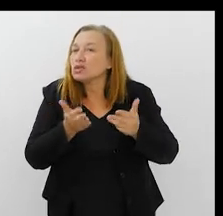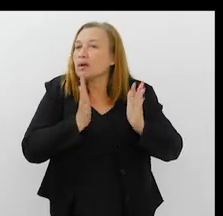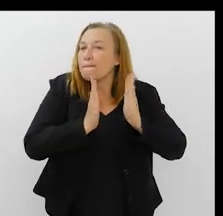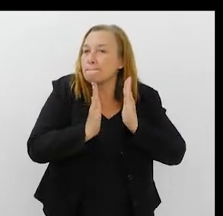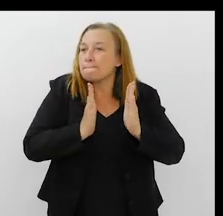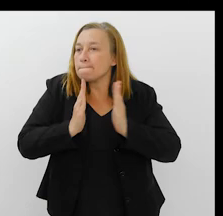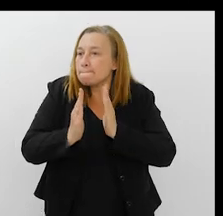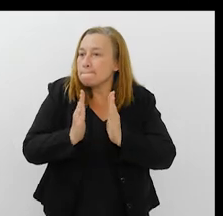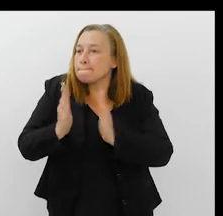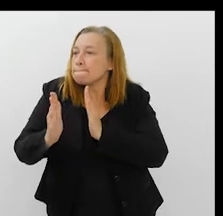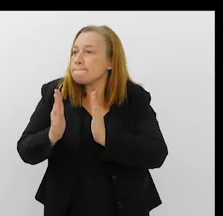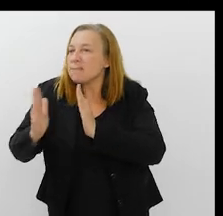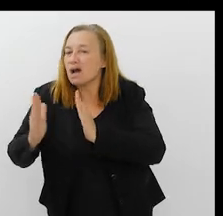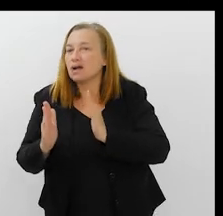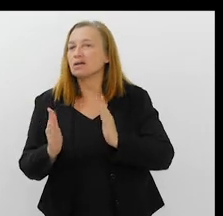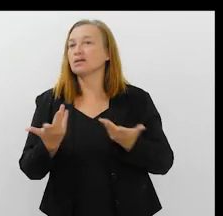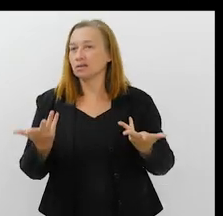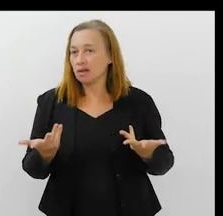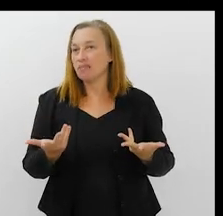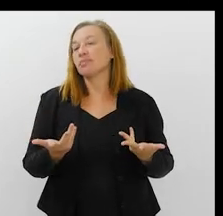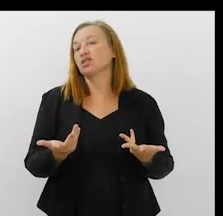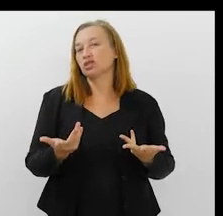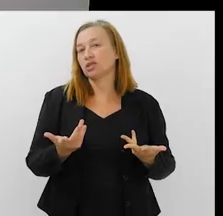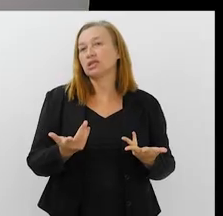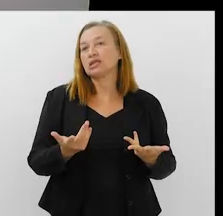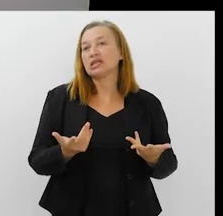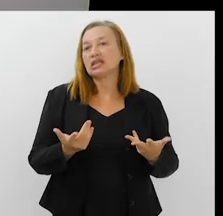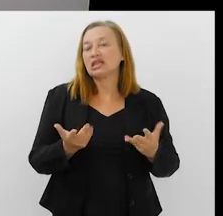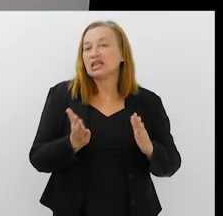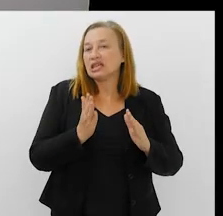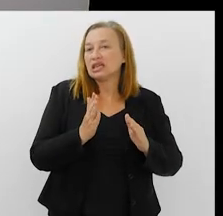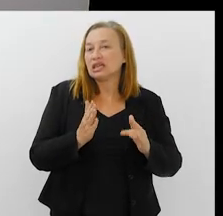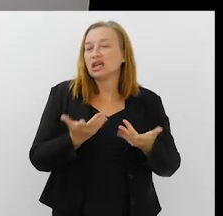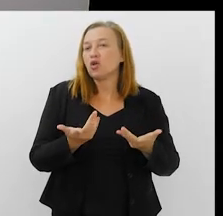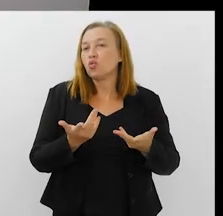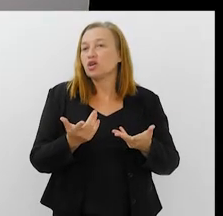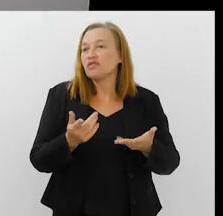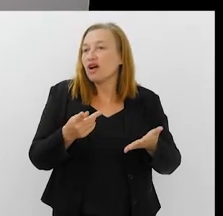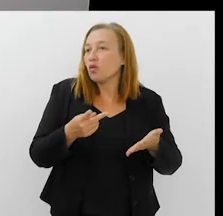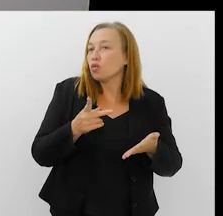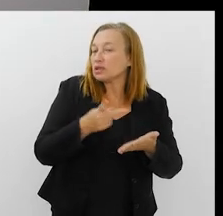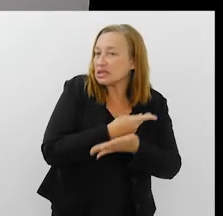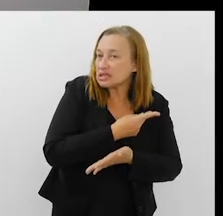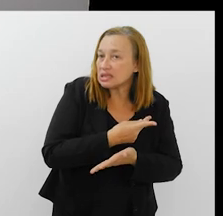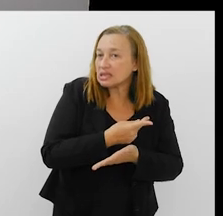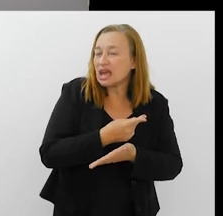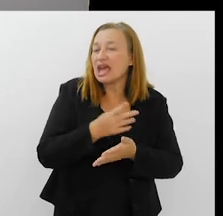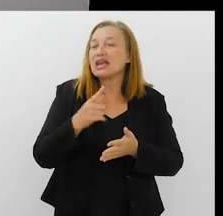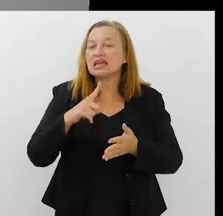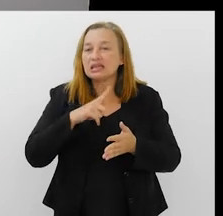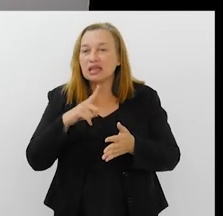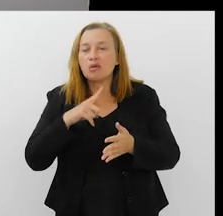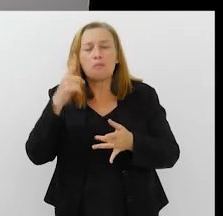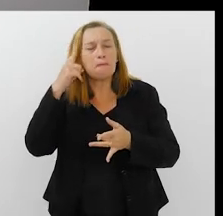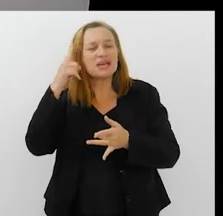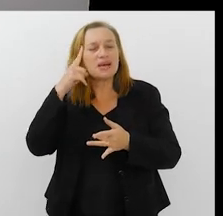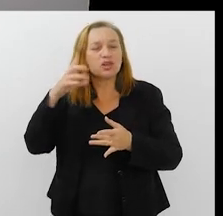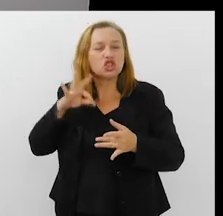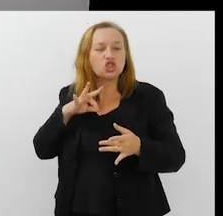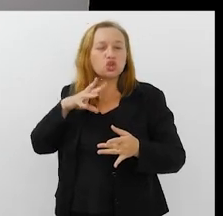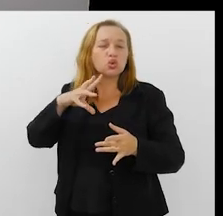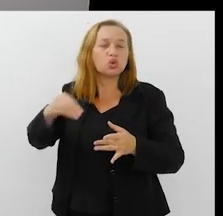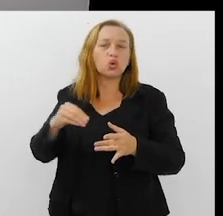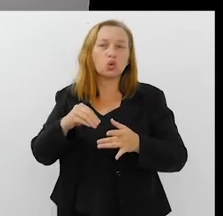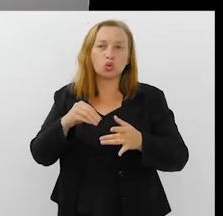as coisas colocadas na ordem, entendeu? As etapas. Né? As etapas, o que rola... Ele tem todo um